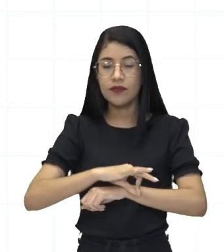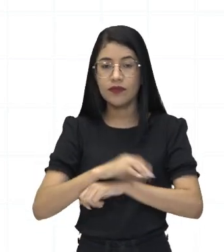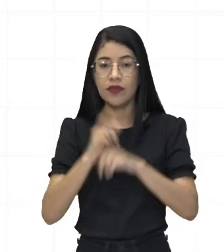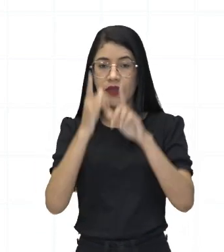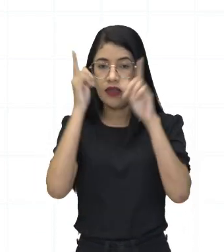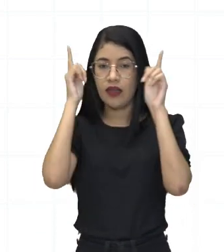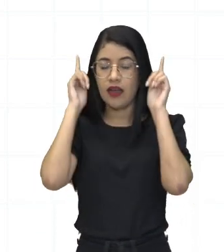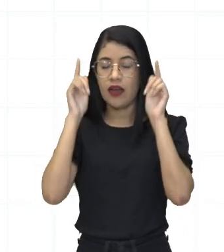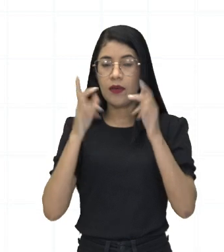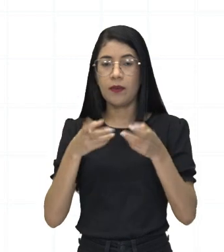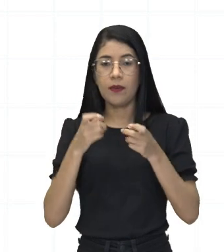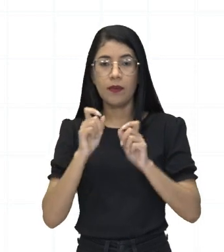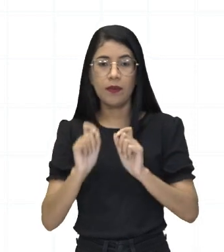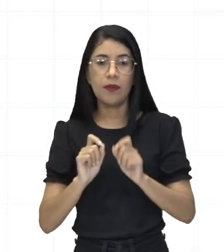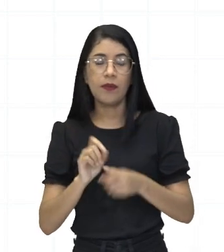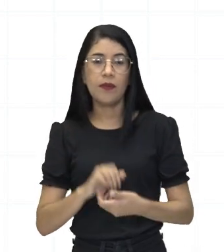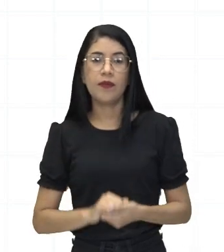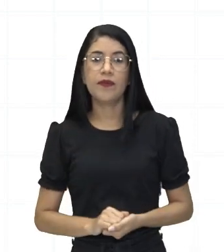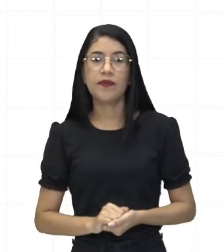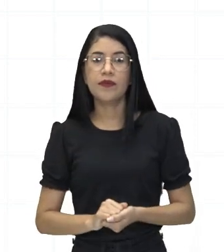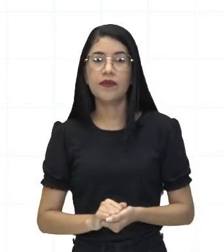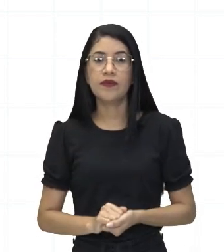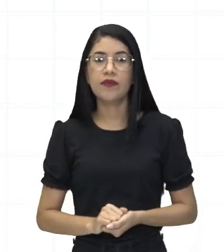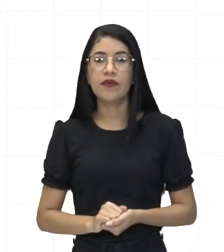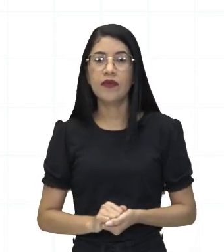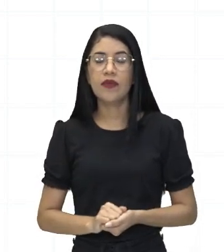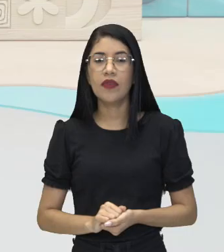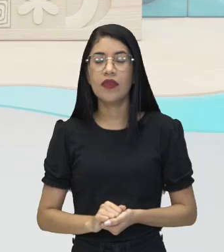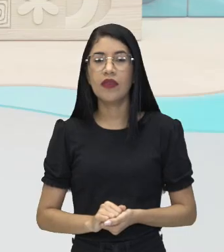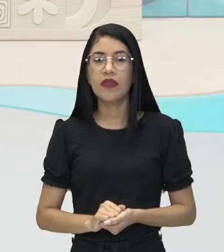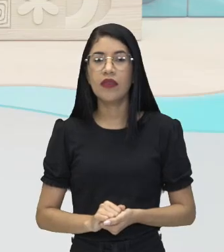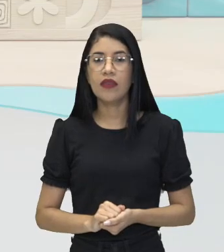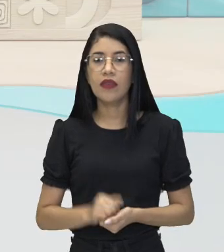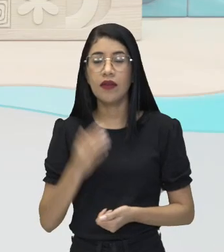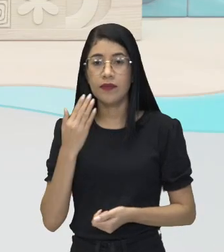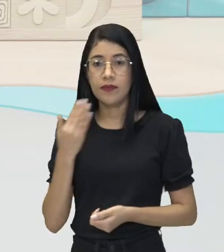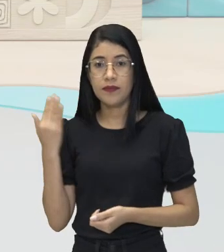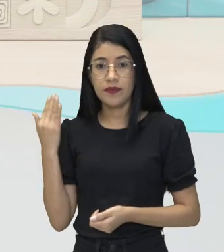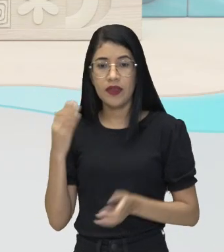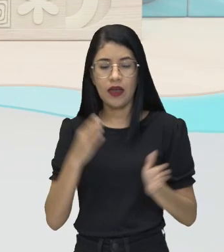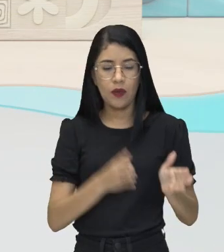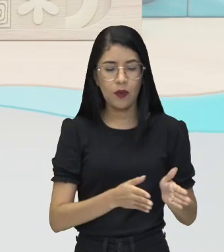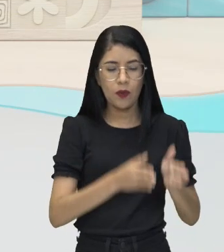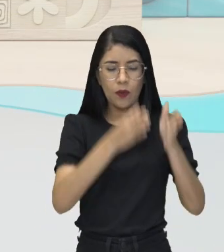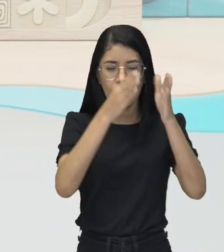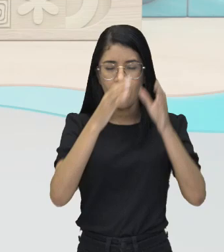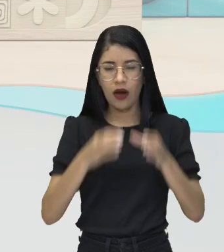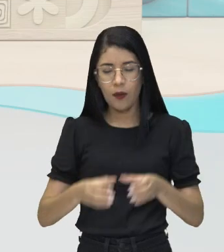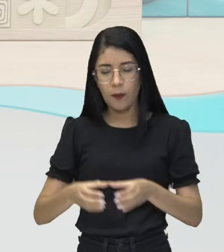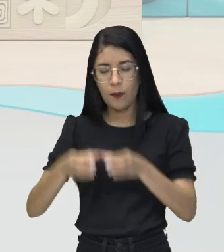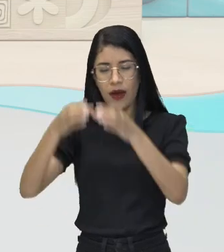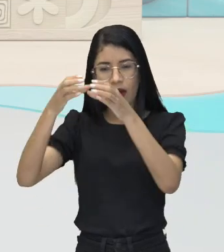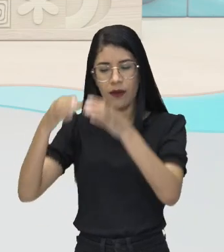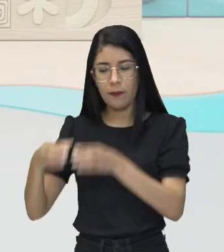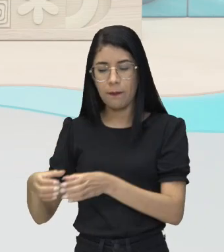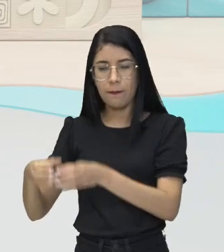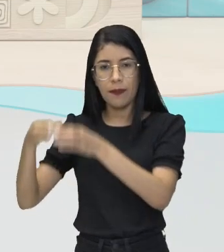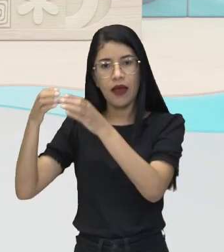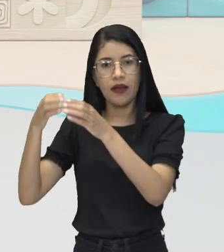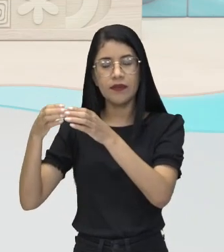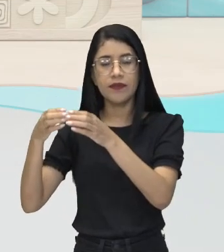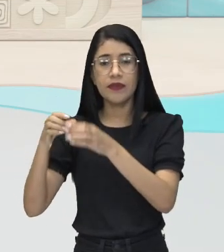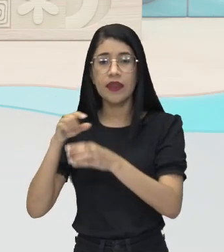estamos vendo, trouxe aqui para vocês, essa questão das colunas. Aqui nós temos o exemplo, e